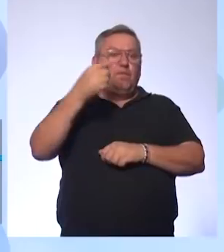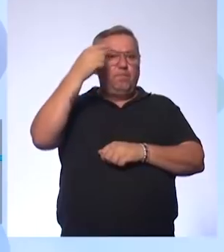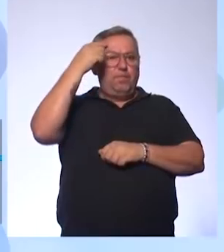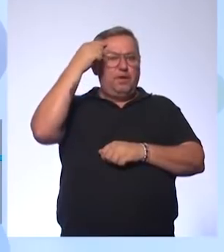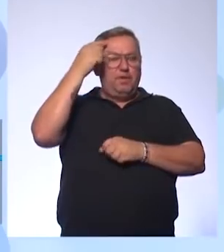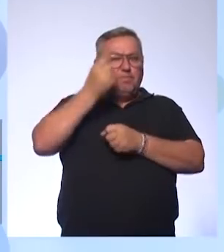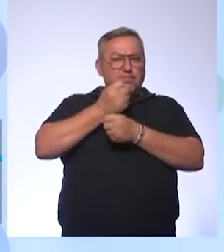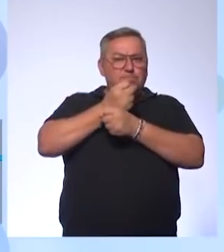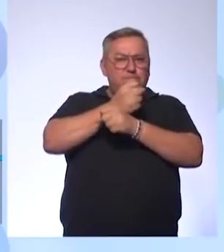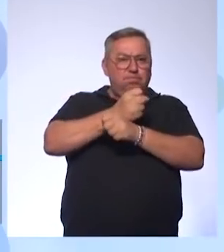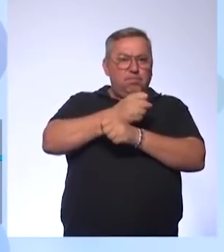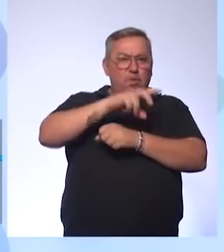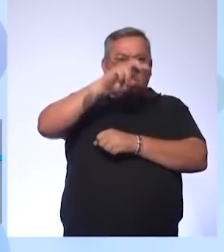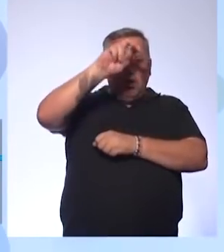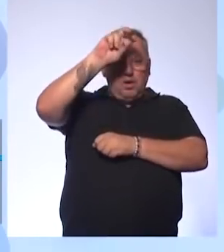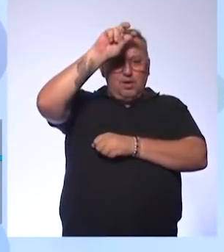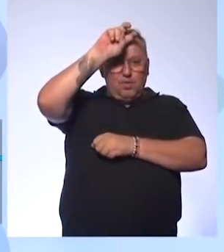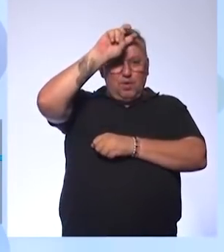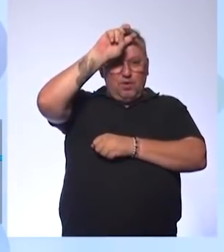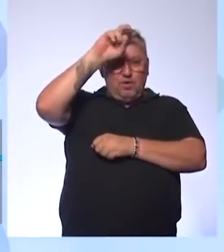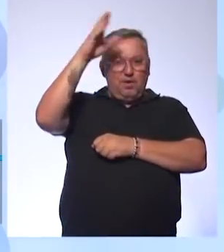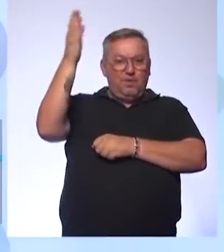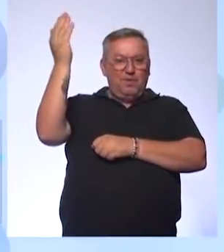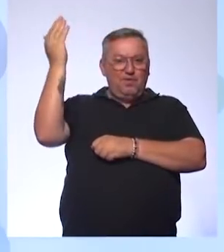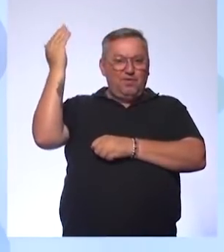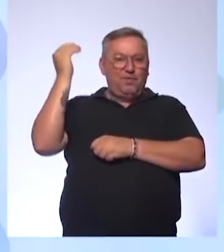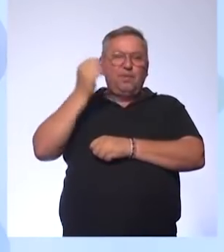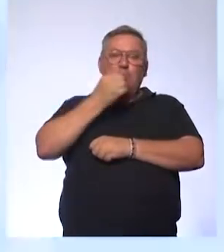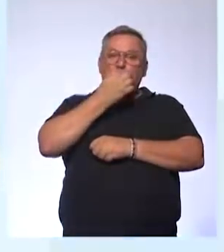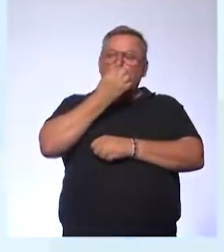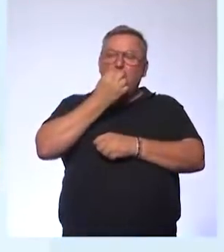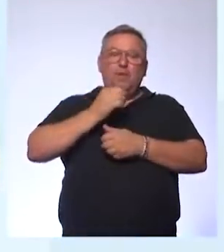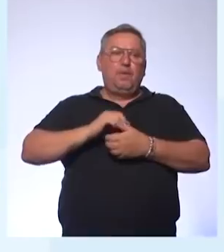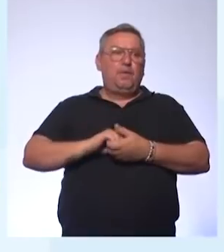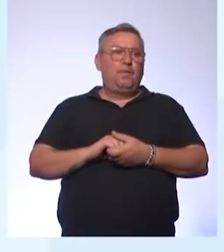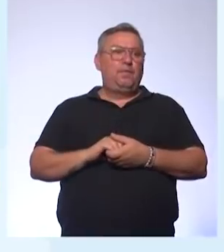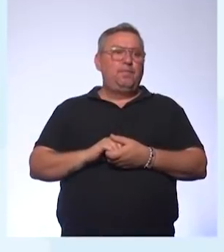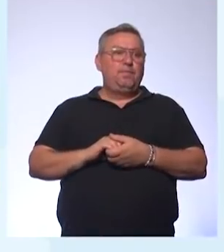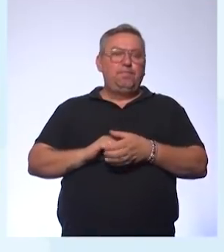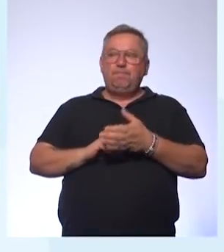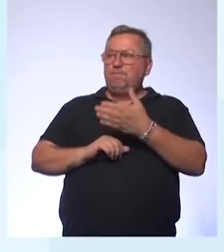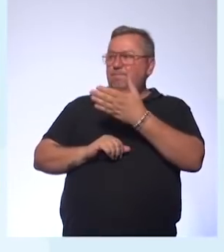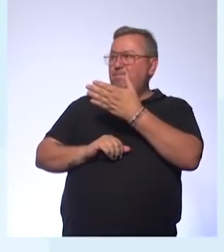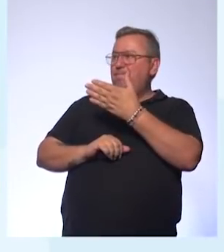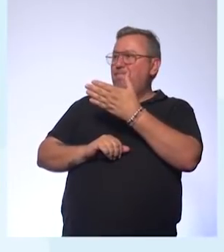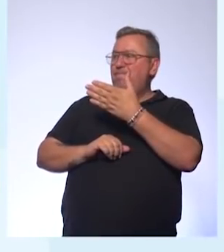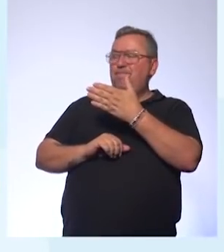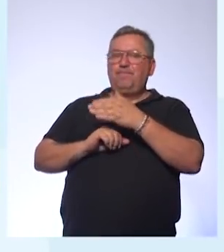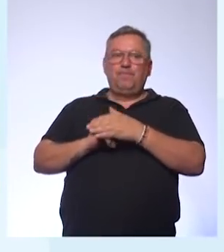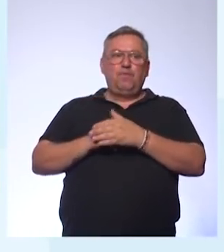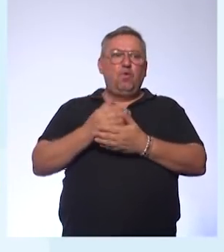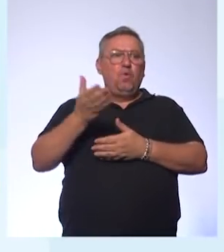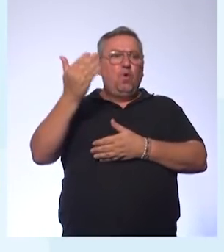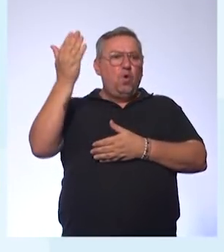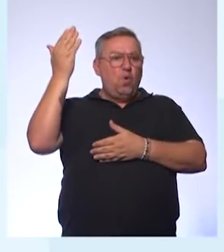no contexto do Egito Antigo. Dá uma olhadinha aí na tela. Olha lá, como que era a escravidão no Egito Antigo?